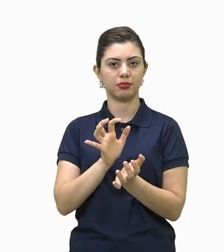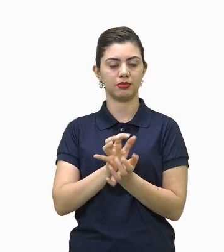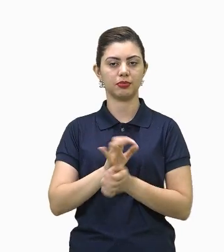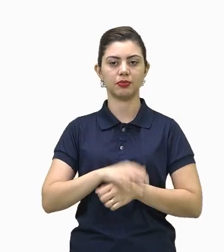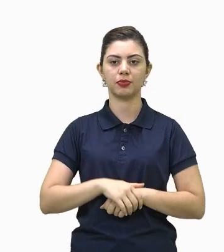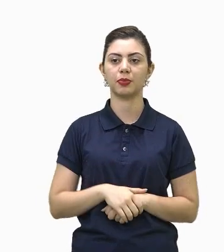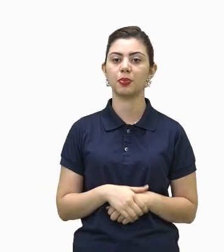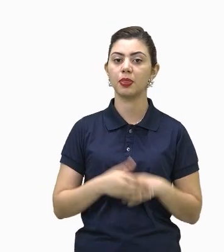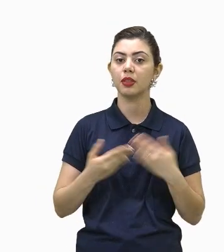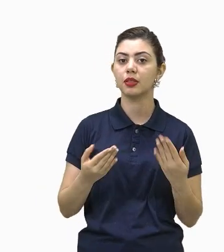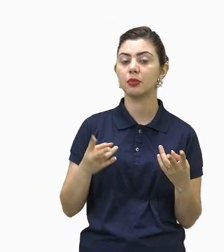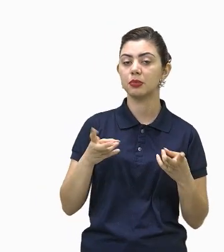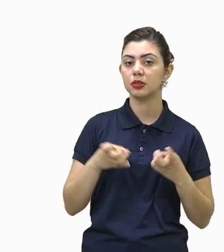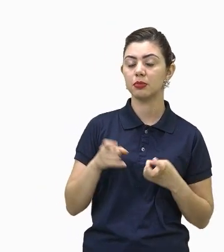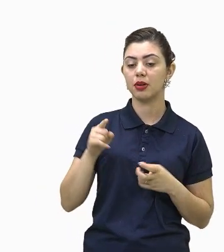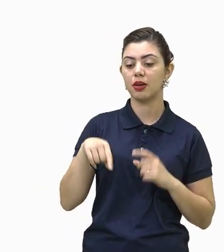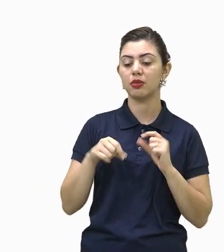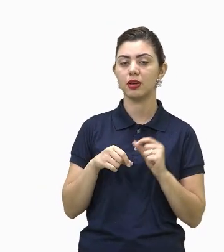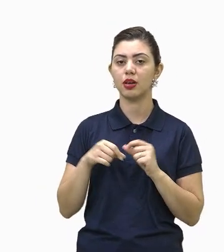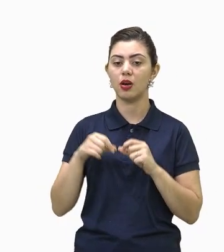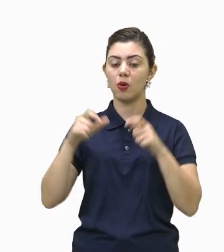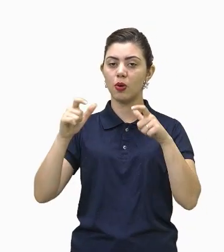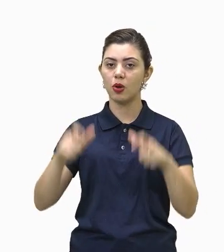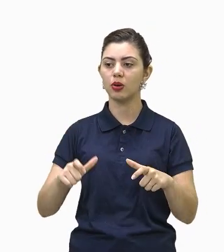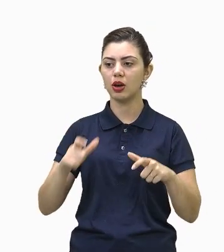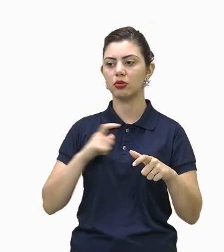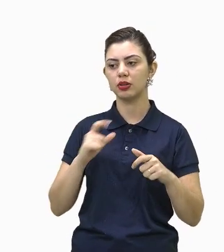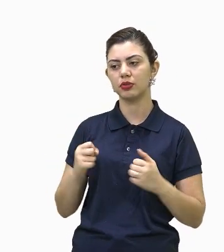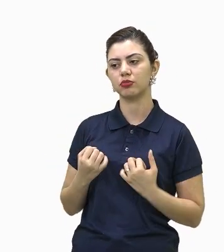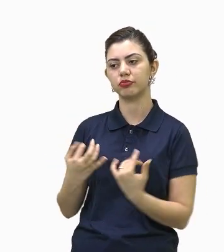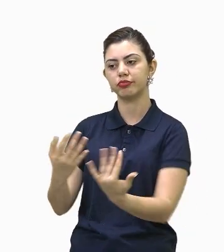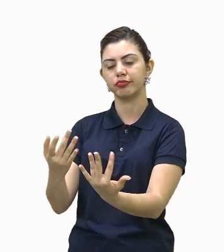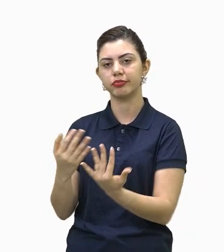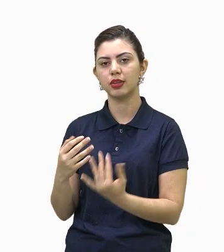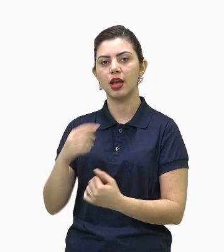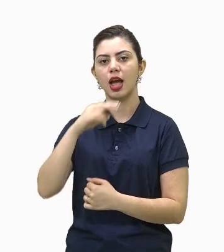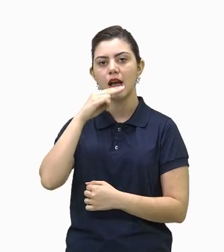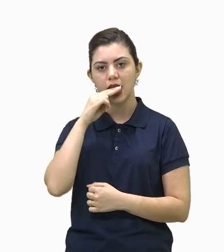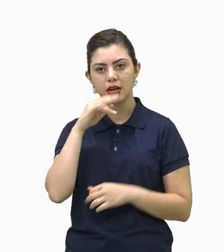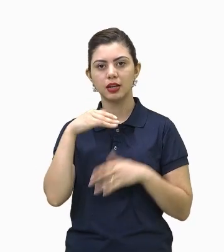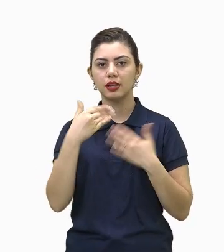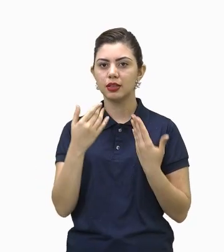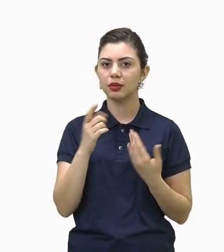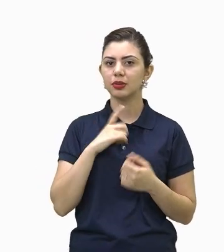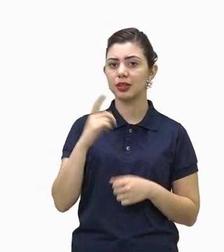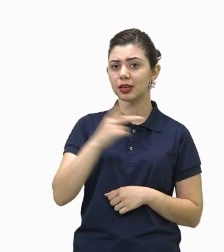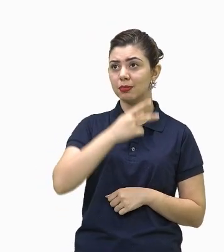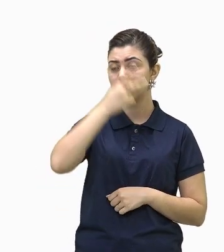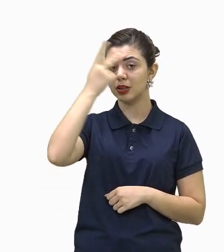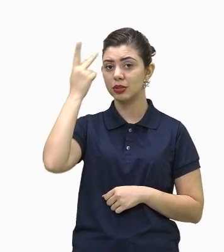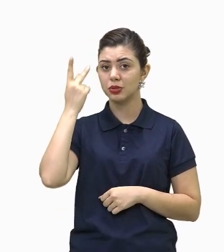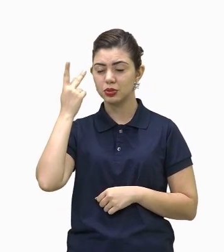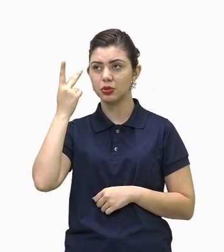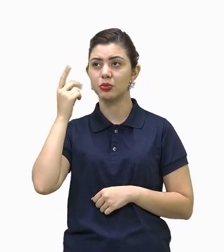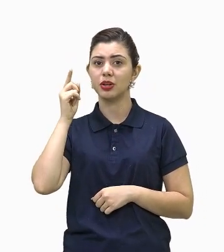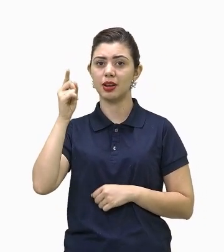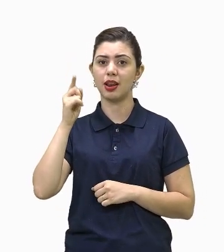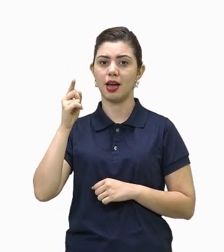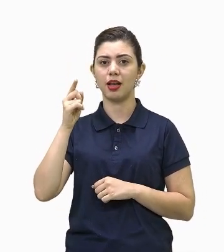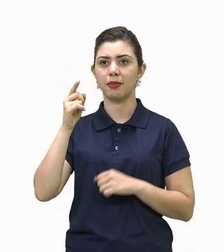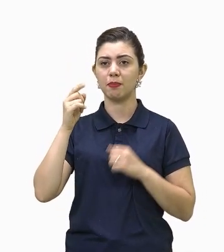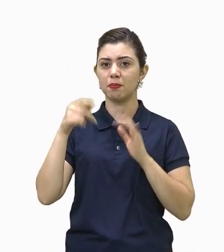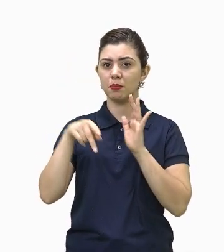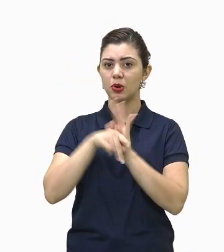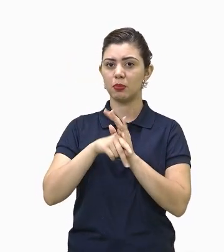é uma região produtora de açúcar e que agora está vindo, então, essas pessoas aí ligadas a esse Brasil holandês,